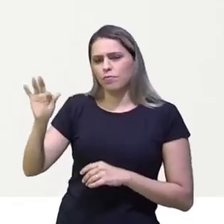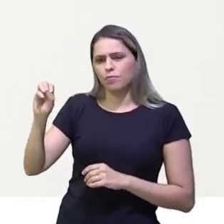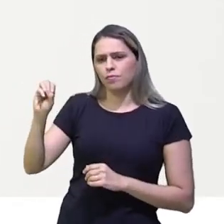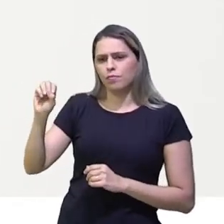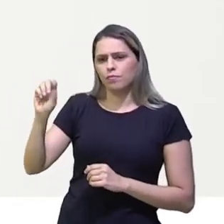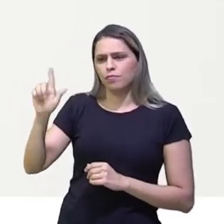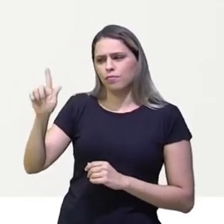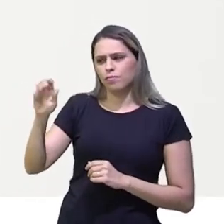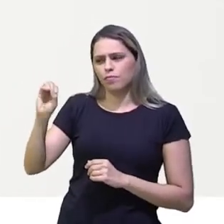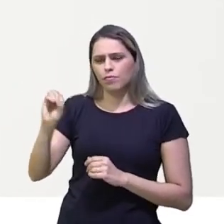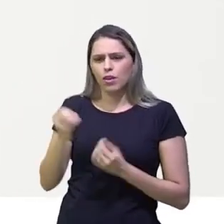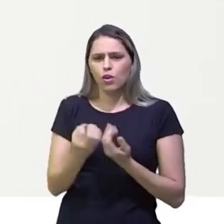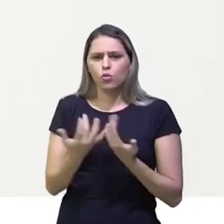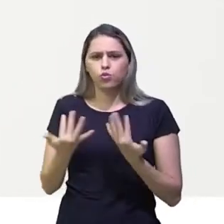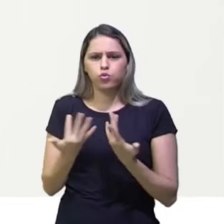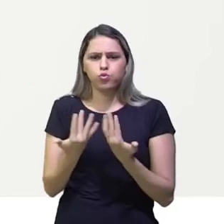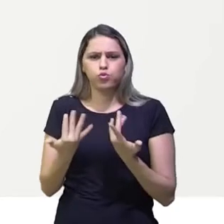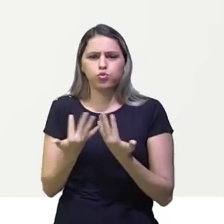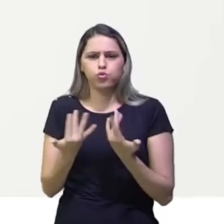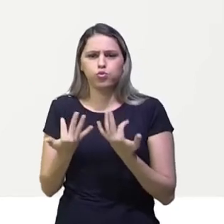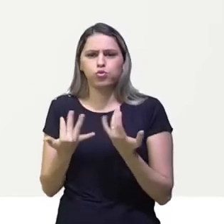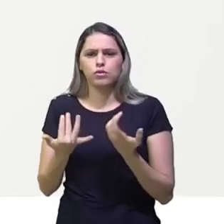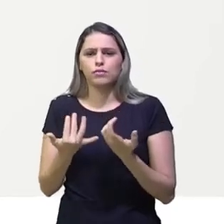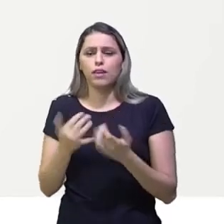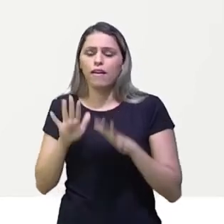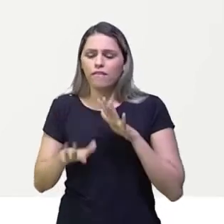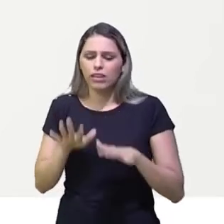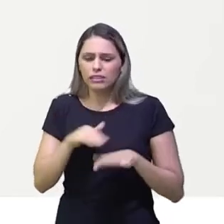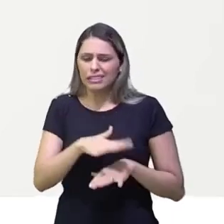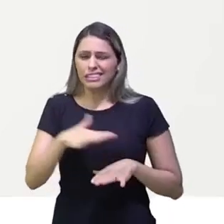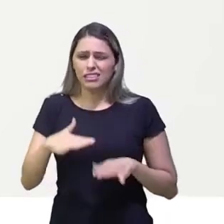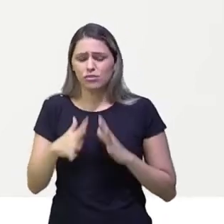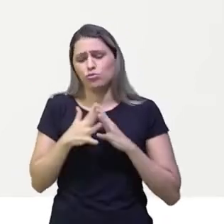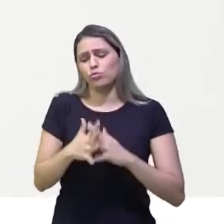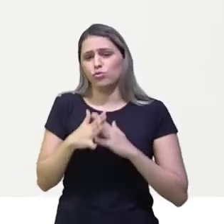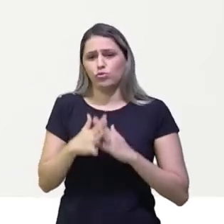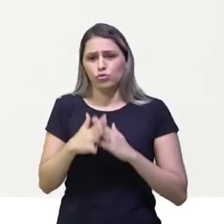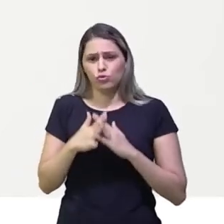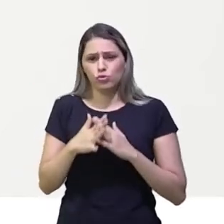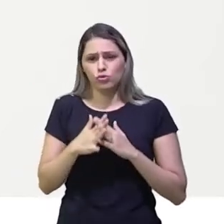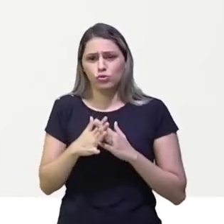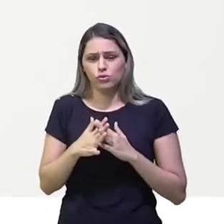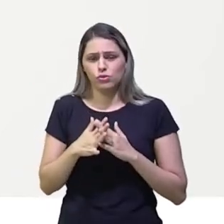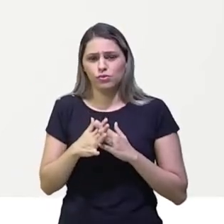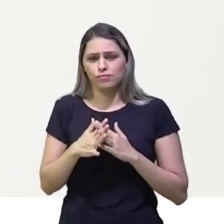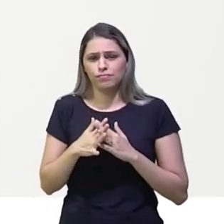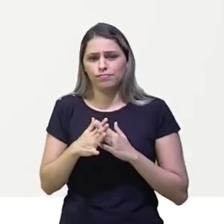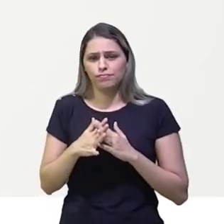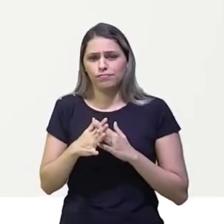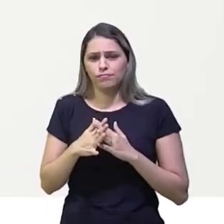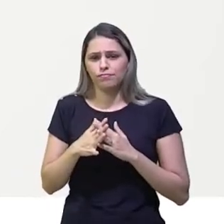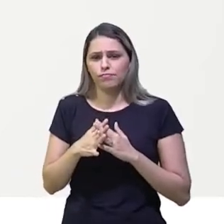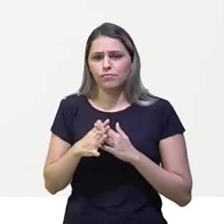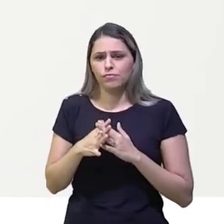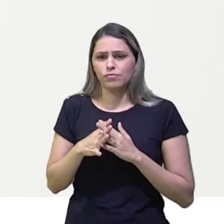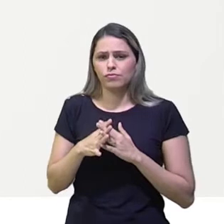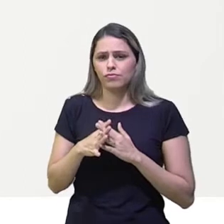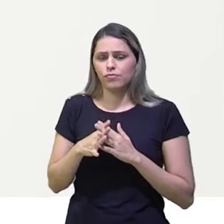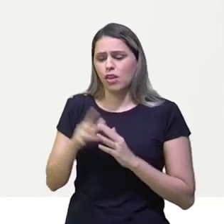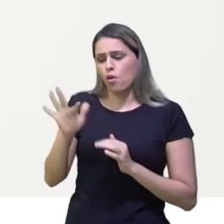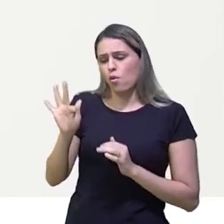fogo. Às vezes as pessoas, as crianças confundem isso aqui com isso aqui,